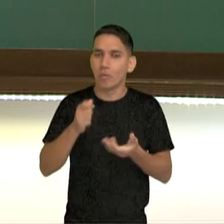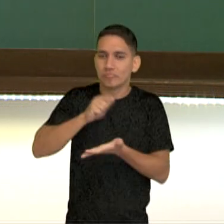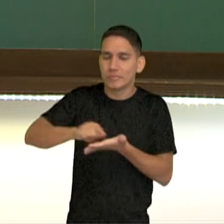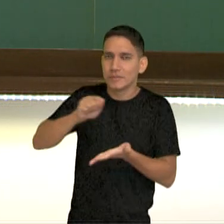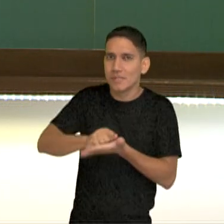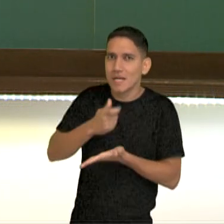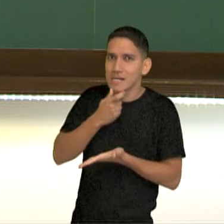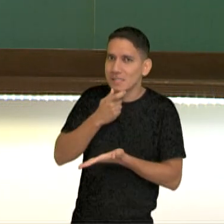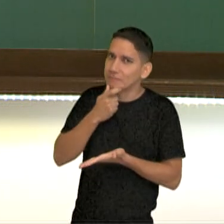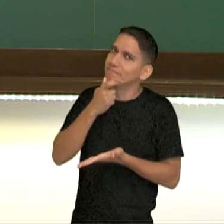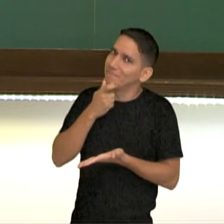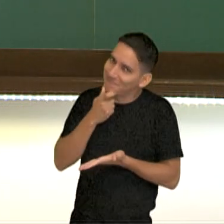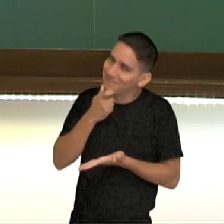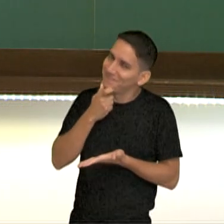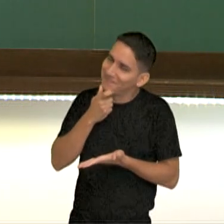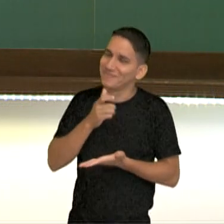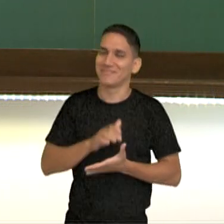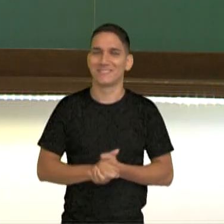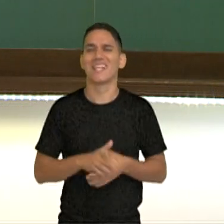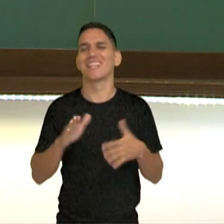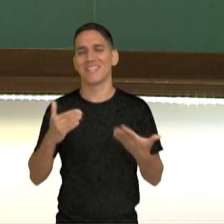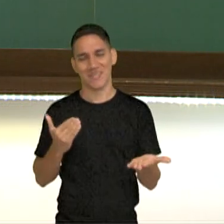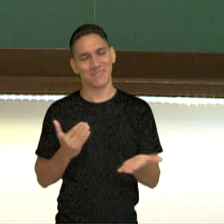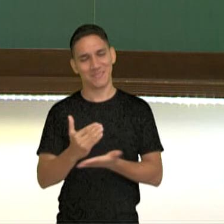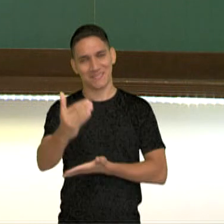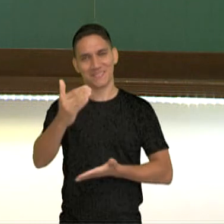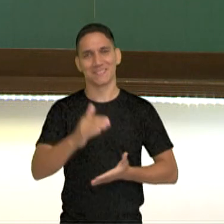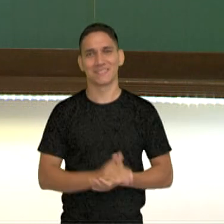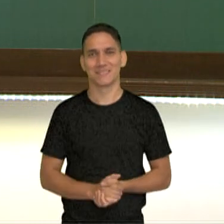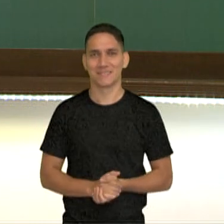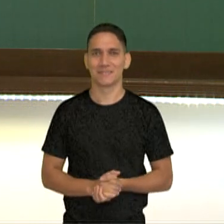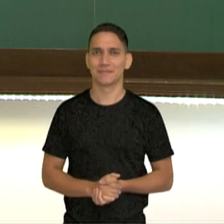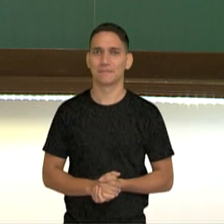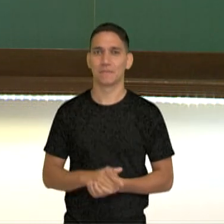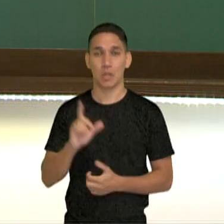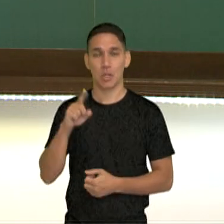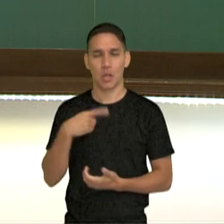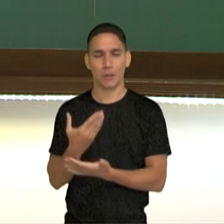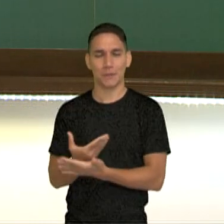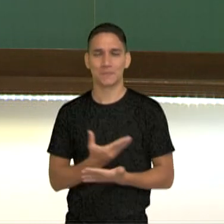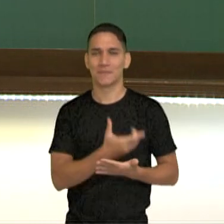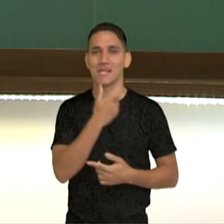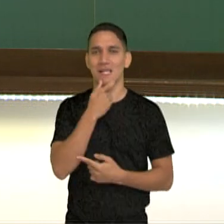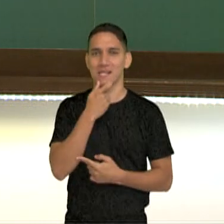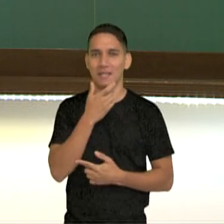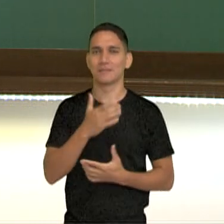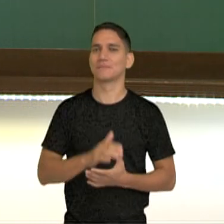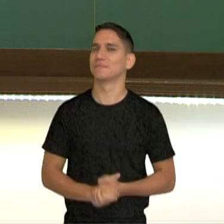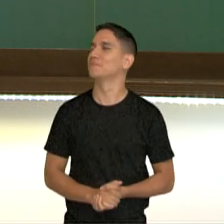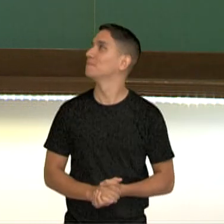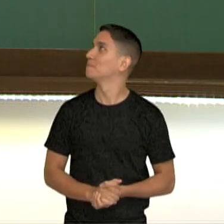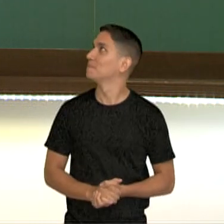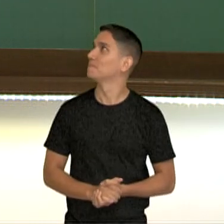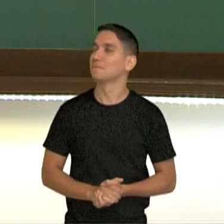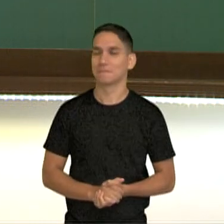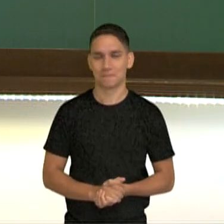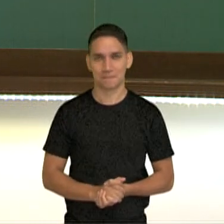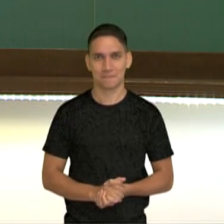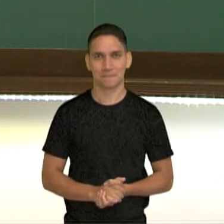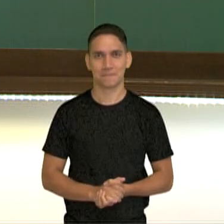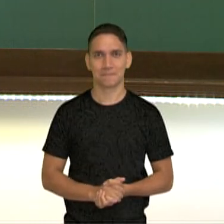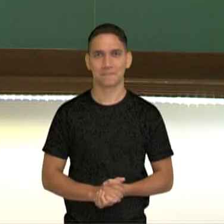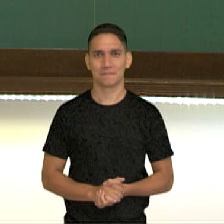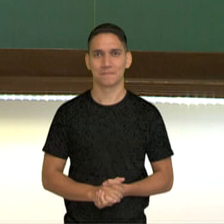inglês. Então, let's start our English class. Vamos começar a nossa aula de